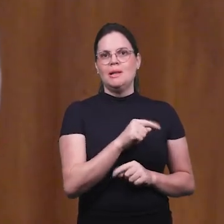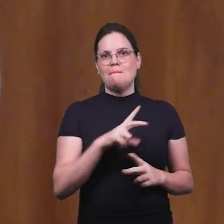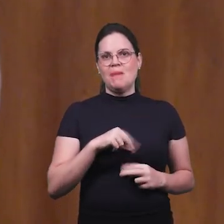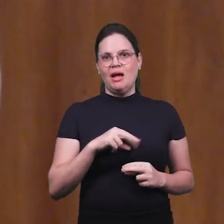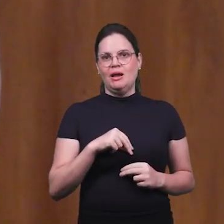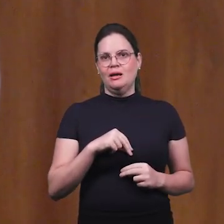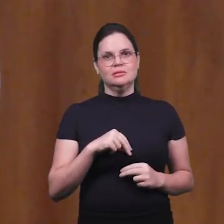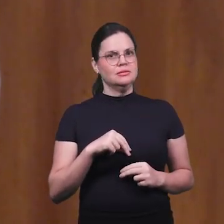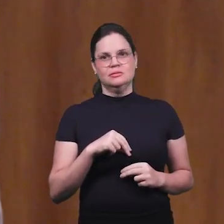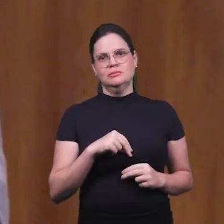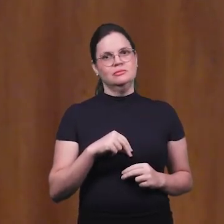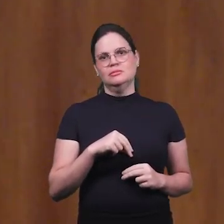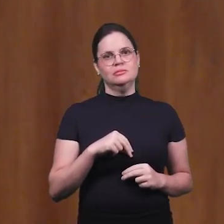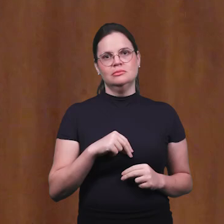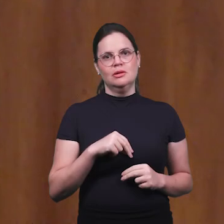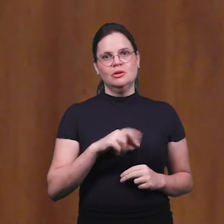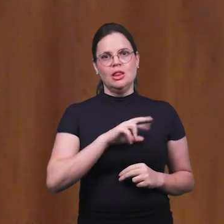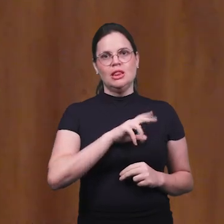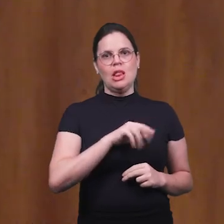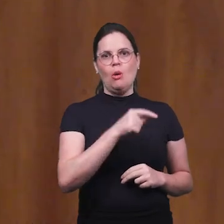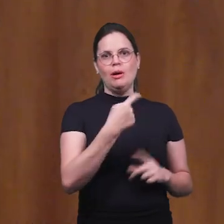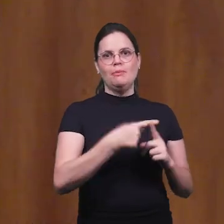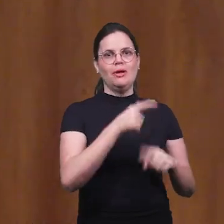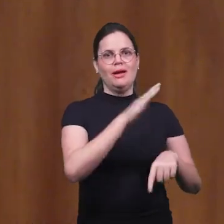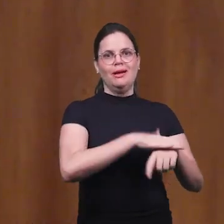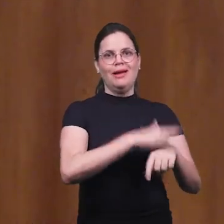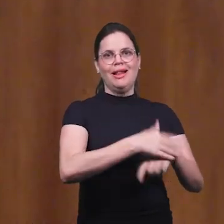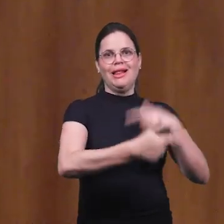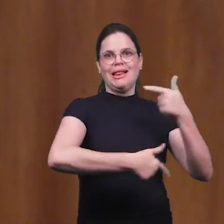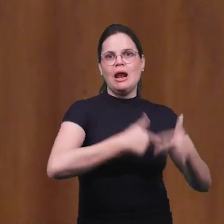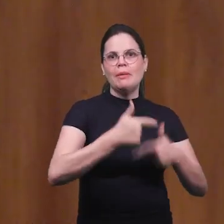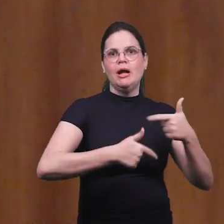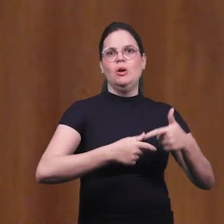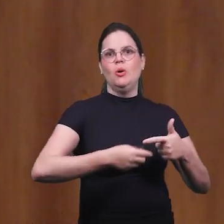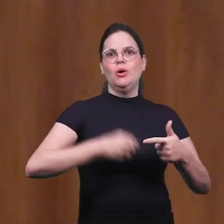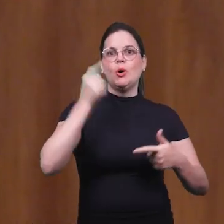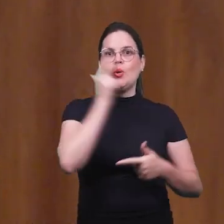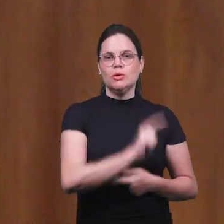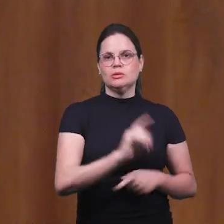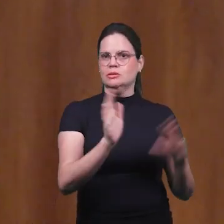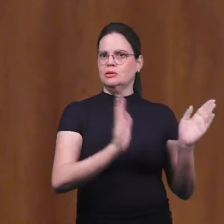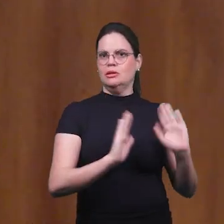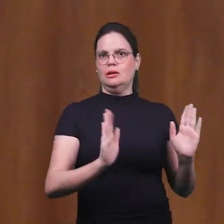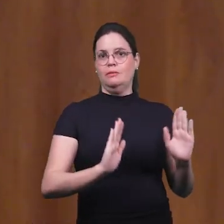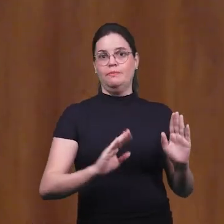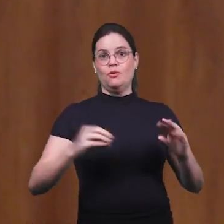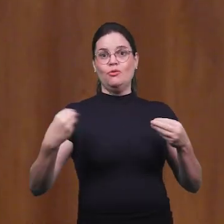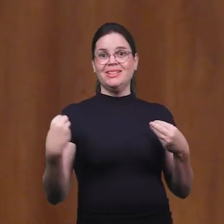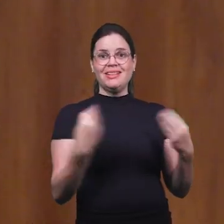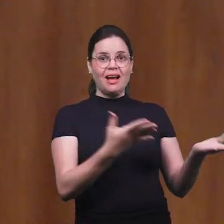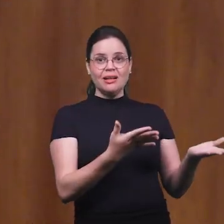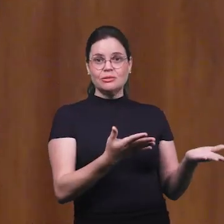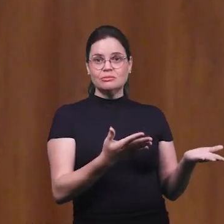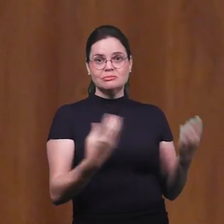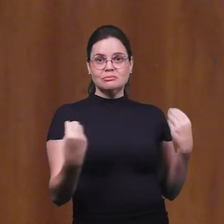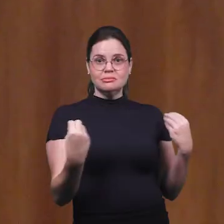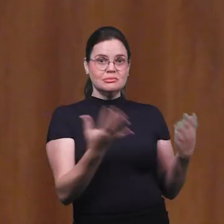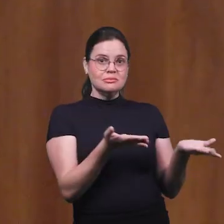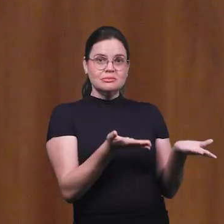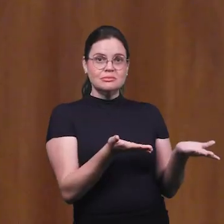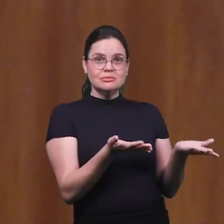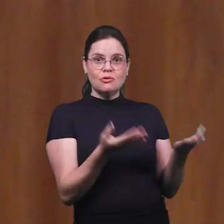mérito. Perfeito. Ele fez por merecer aquilo. Não, aquilo foi dado. Foi dado. Né?